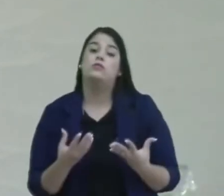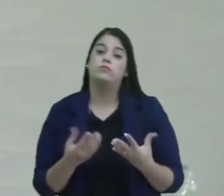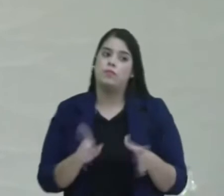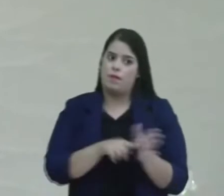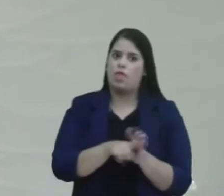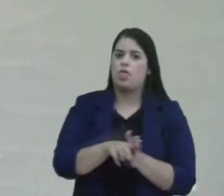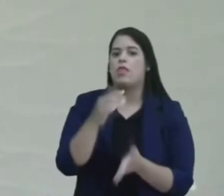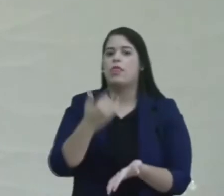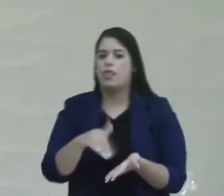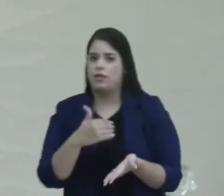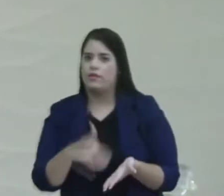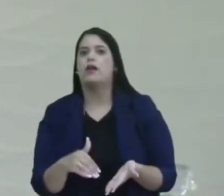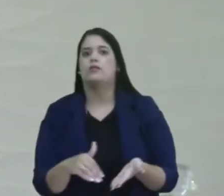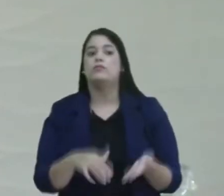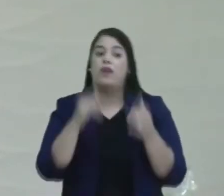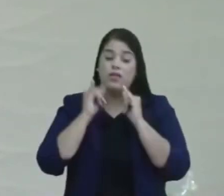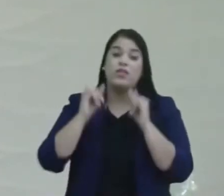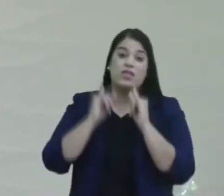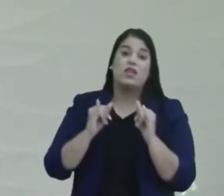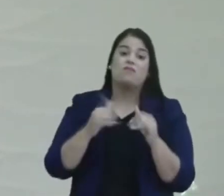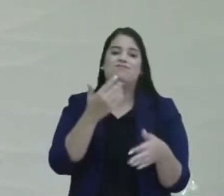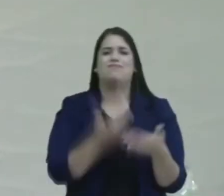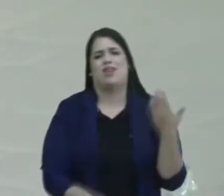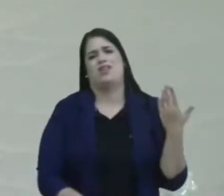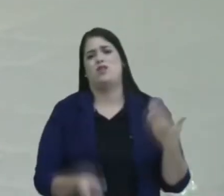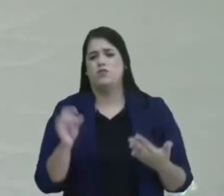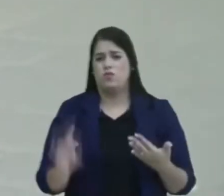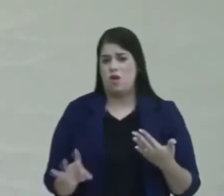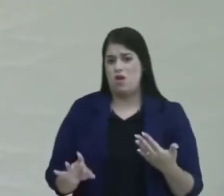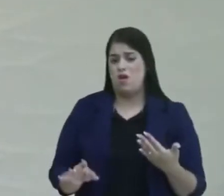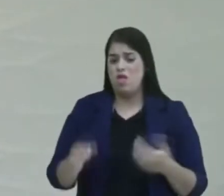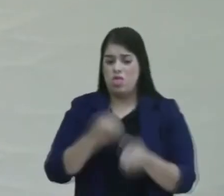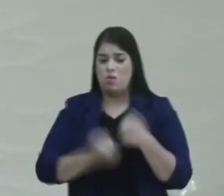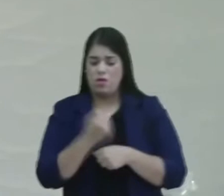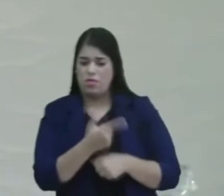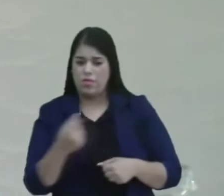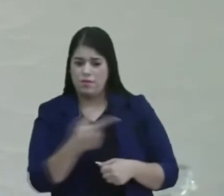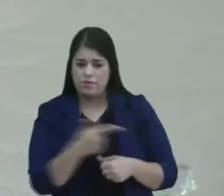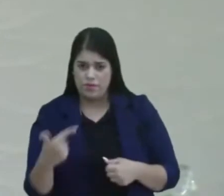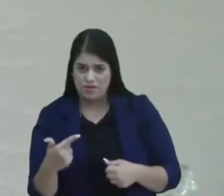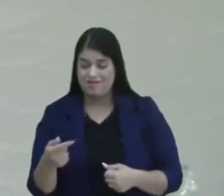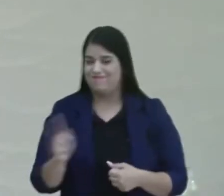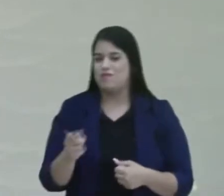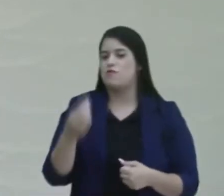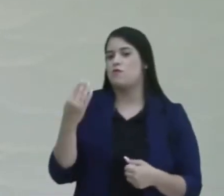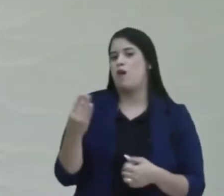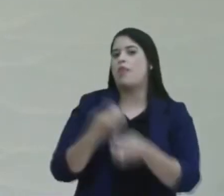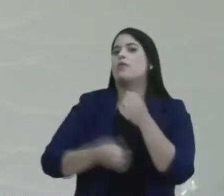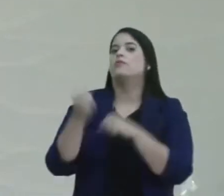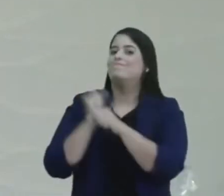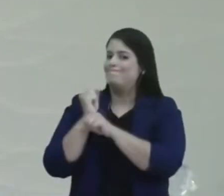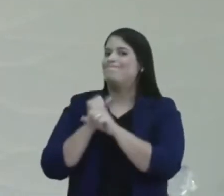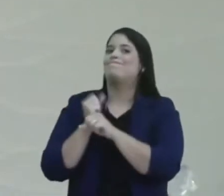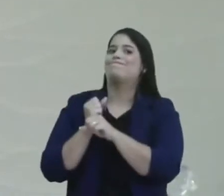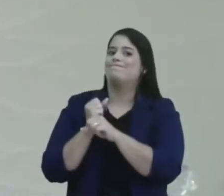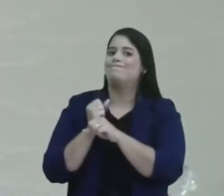perguntar à secretária, ela vai dizer o quanto perdeu, não só esse ano, mas durante os 4 anos, quase 4 anos de